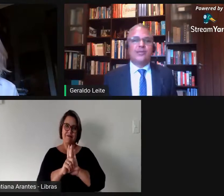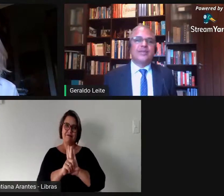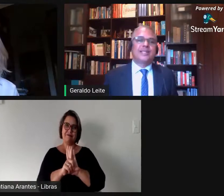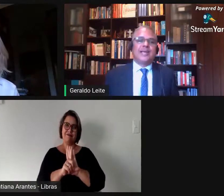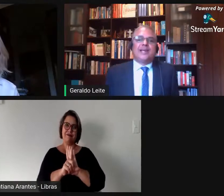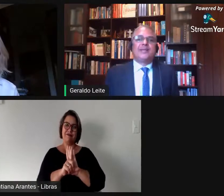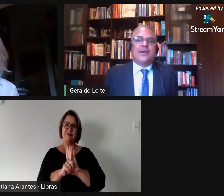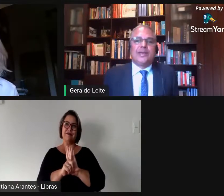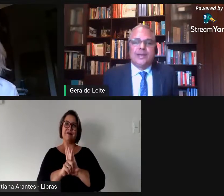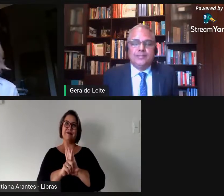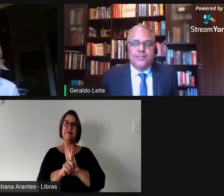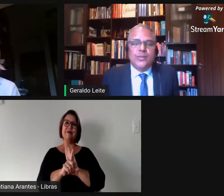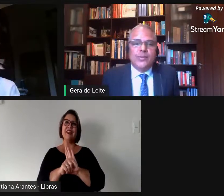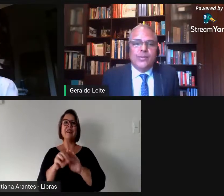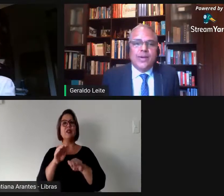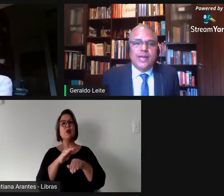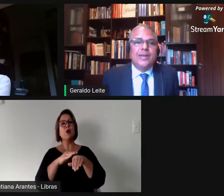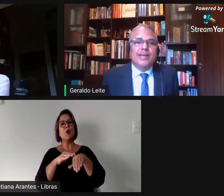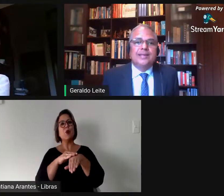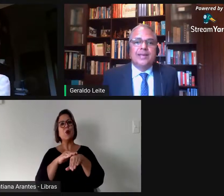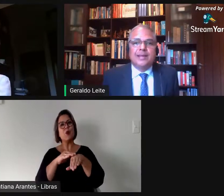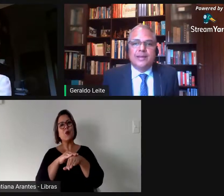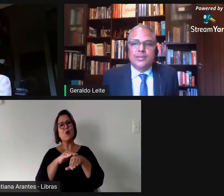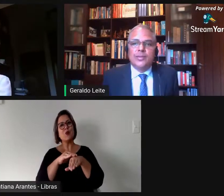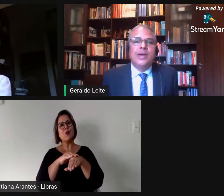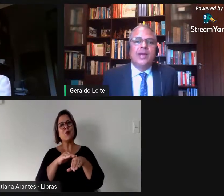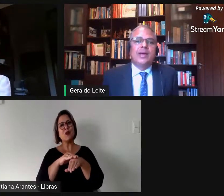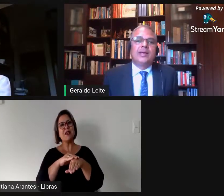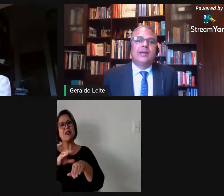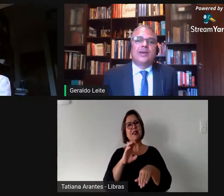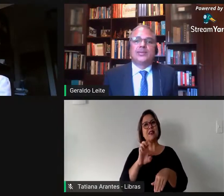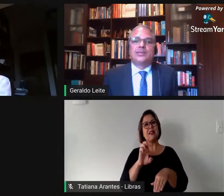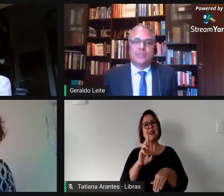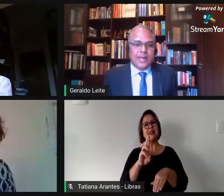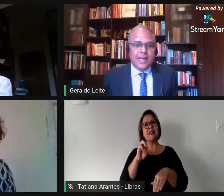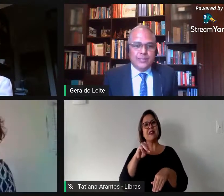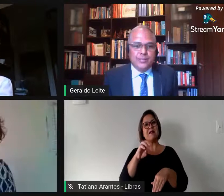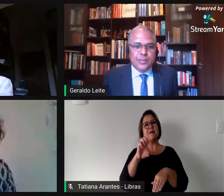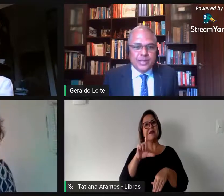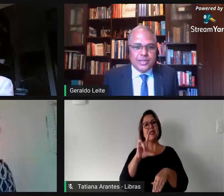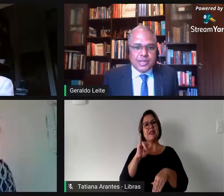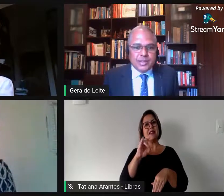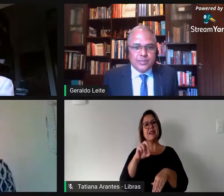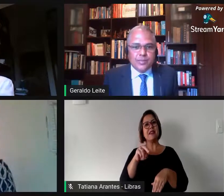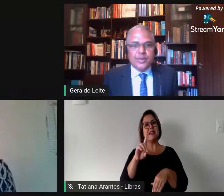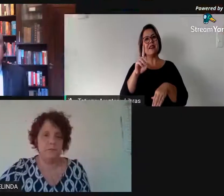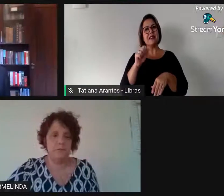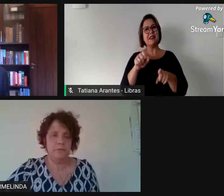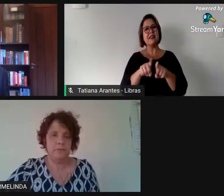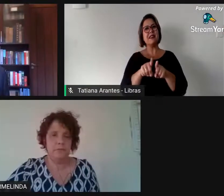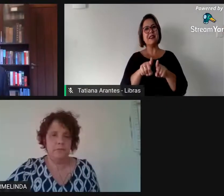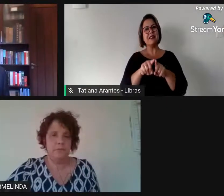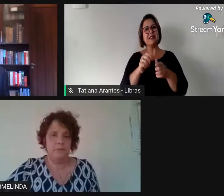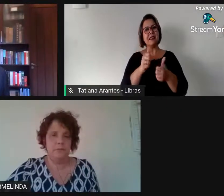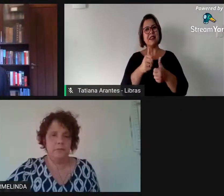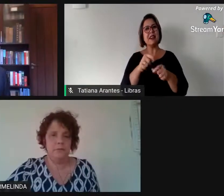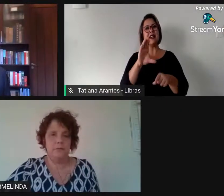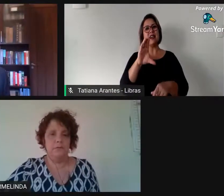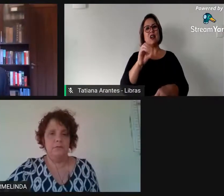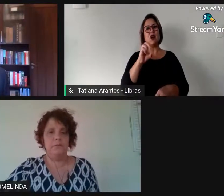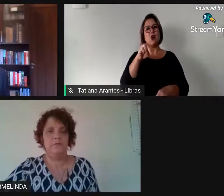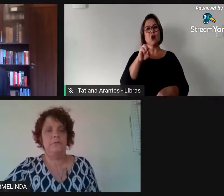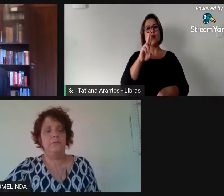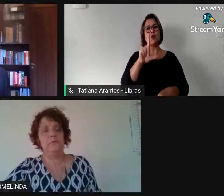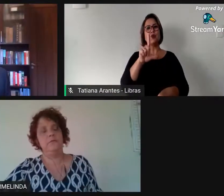ouvir e conversar agora com a Hermelinda Ireno, que é consultora em políticas públicas voltadas